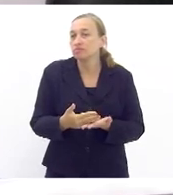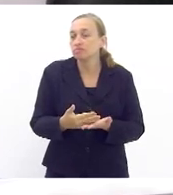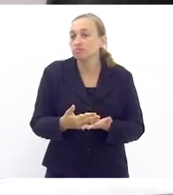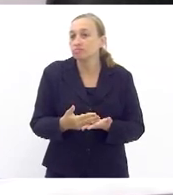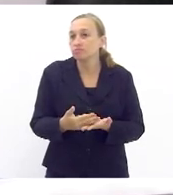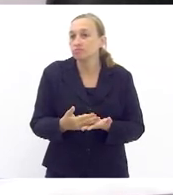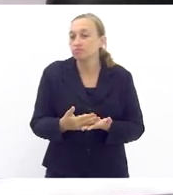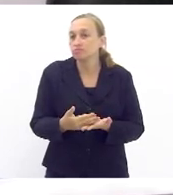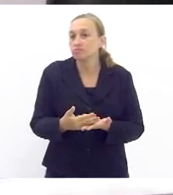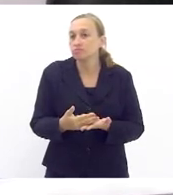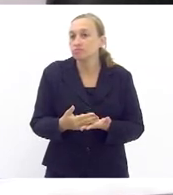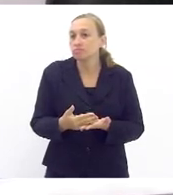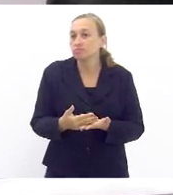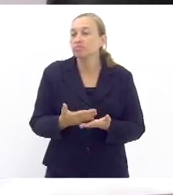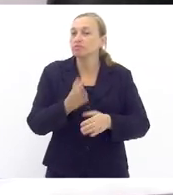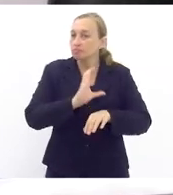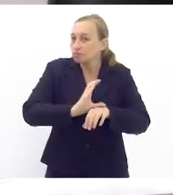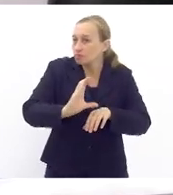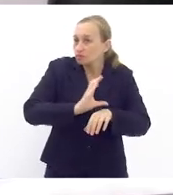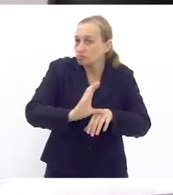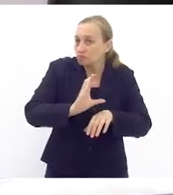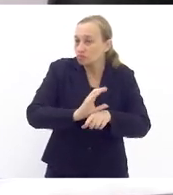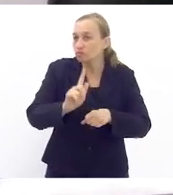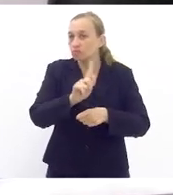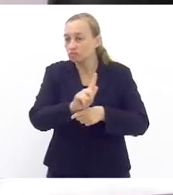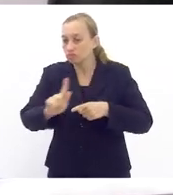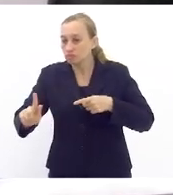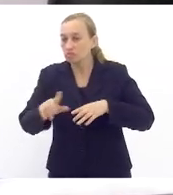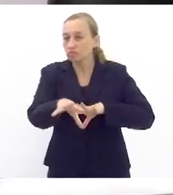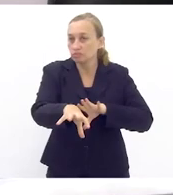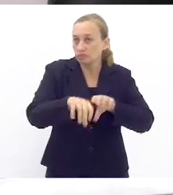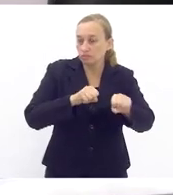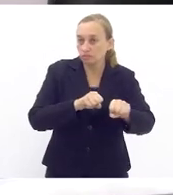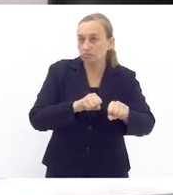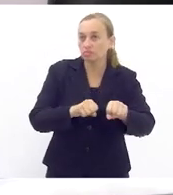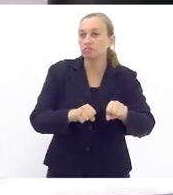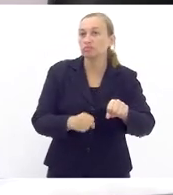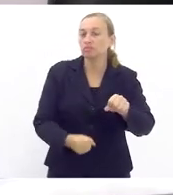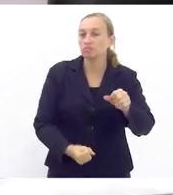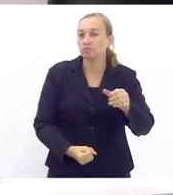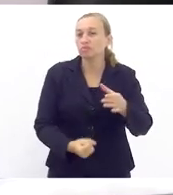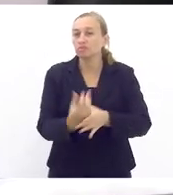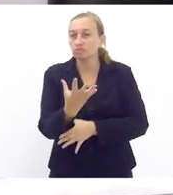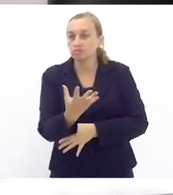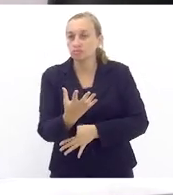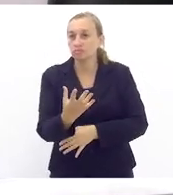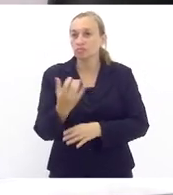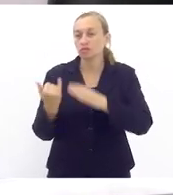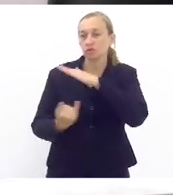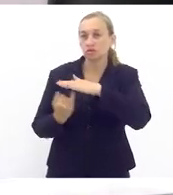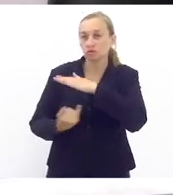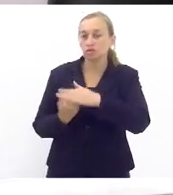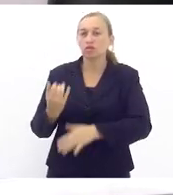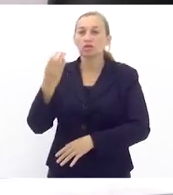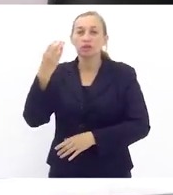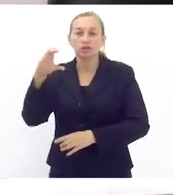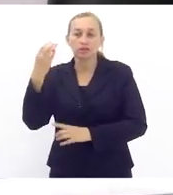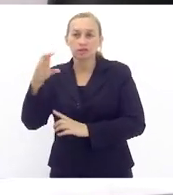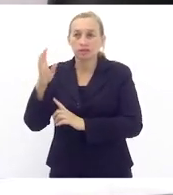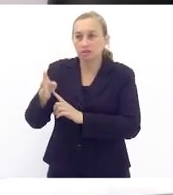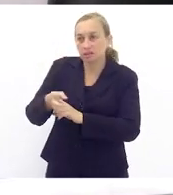egressa do curso de graduação de produção cultural do Instituto Federal de Educação Ciência e Tecnologia